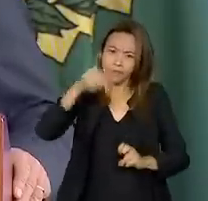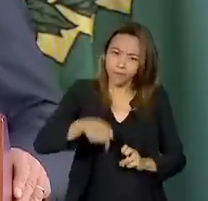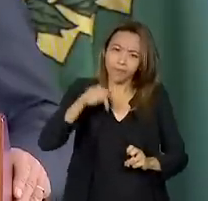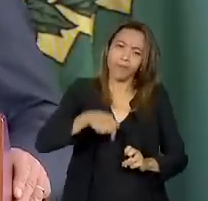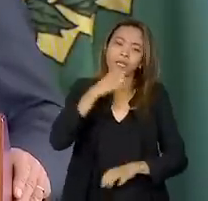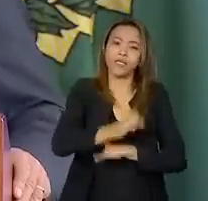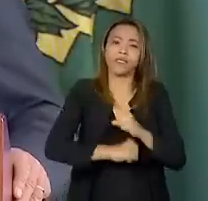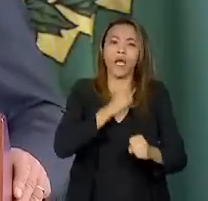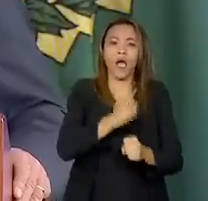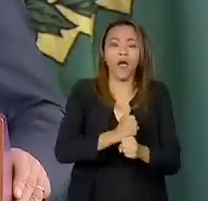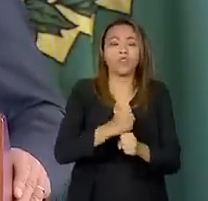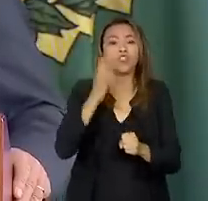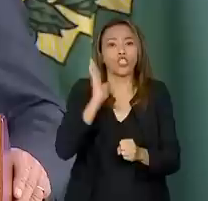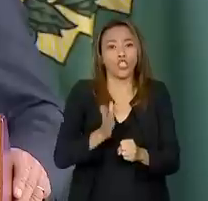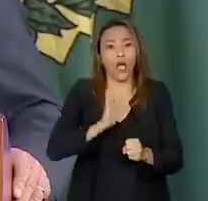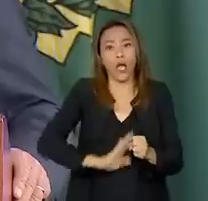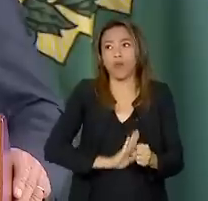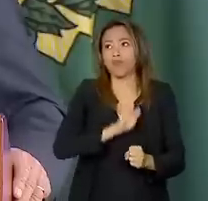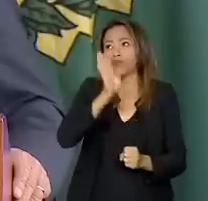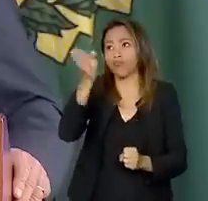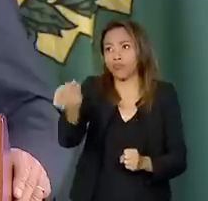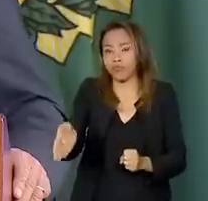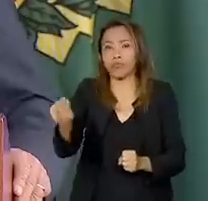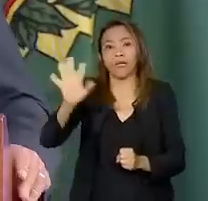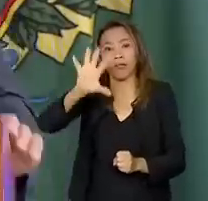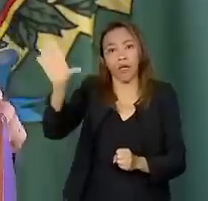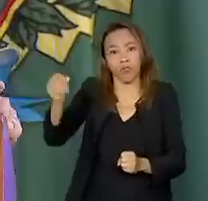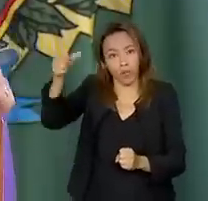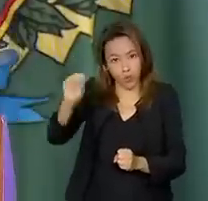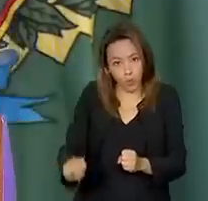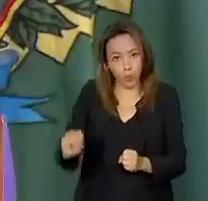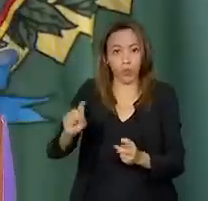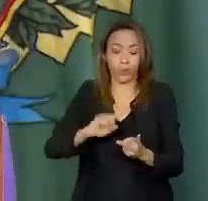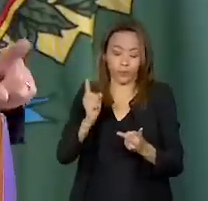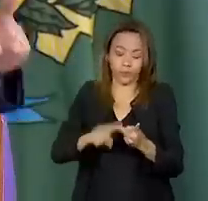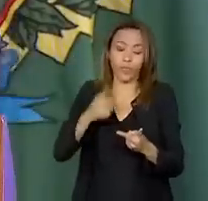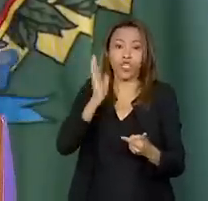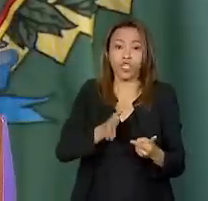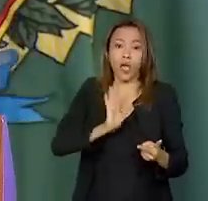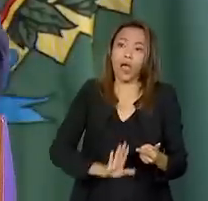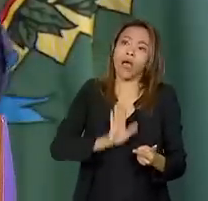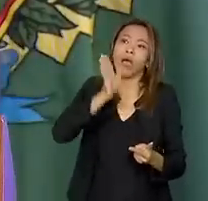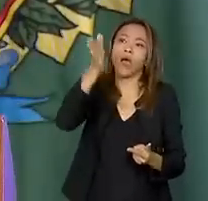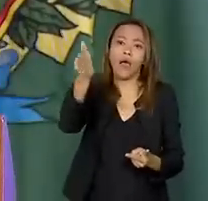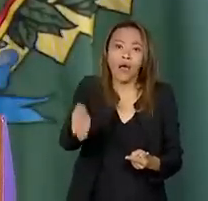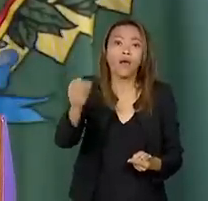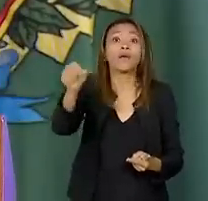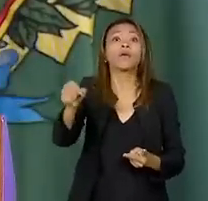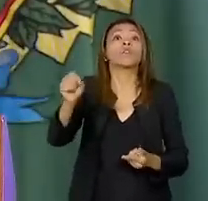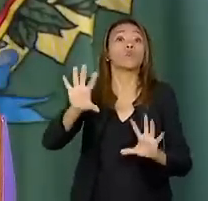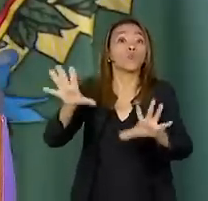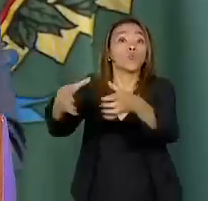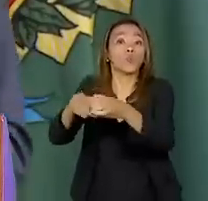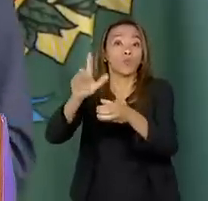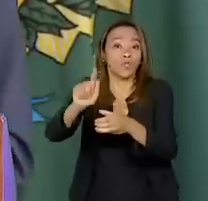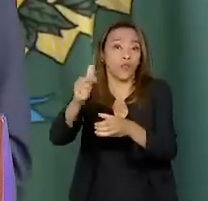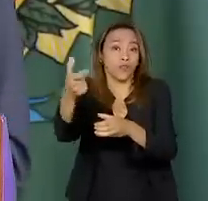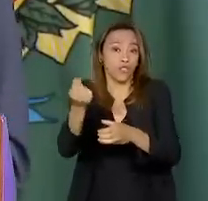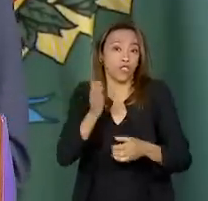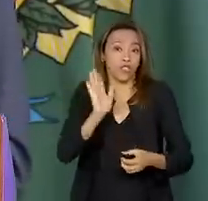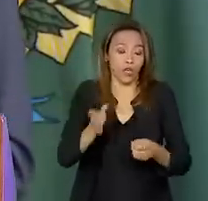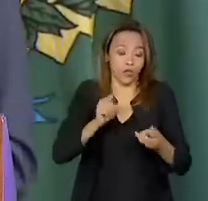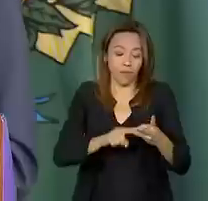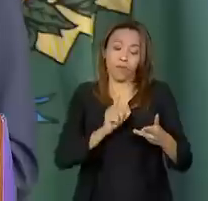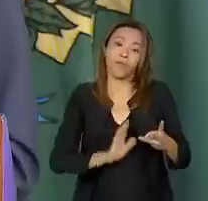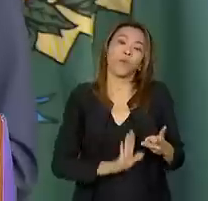fomos participar dos BRICS em Joanesburgo, na África do Sul, nós já fomos a Nova Delhi participar do G20, nós já